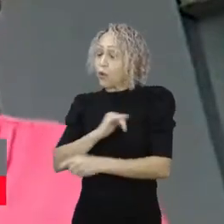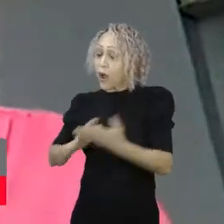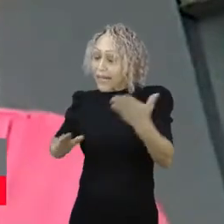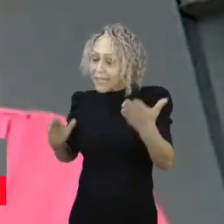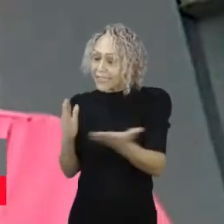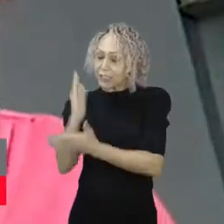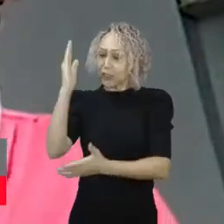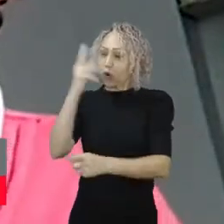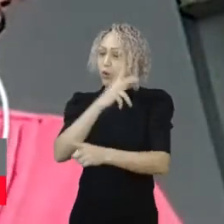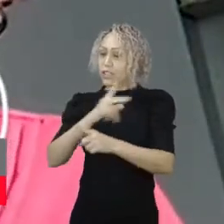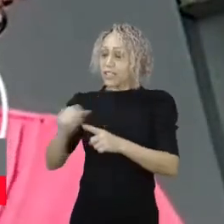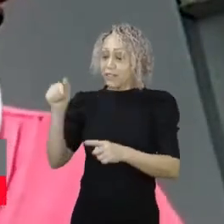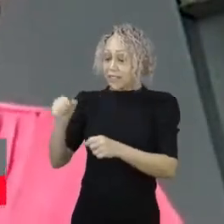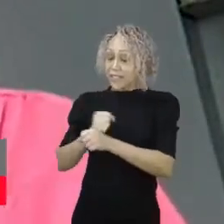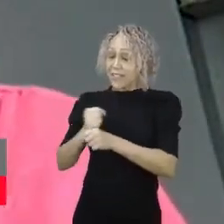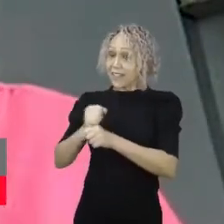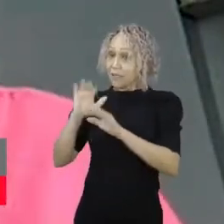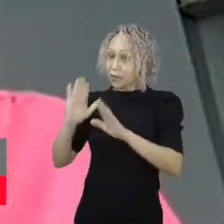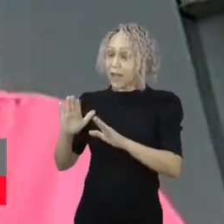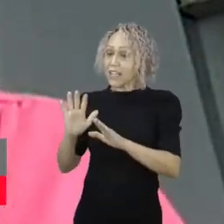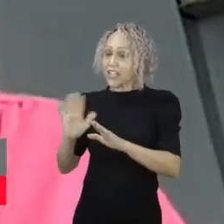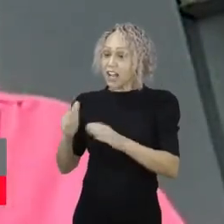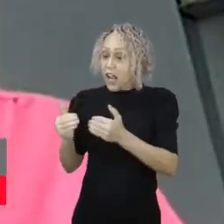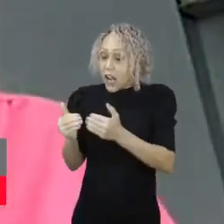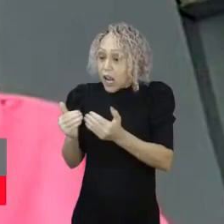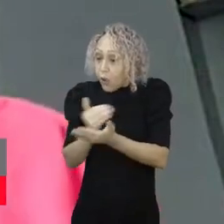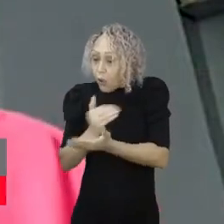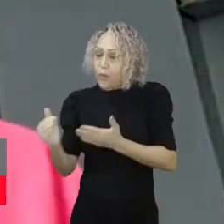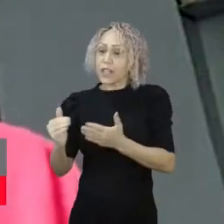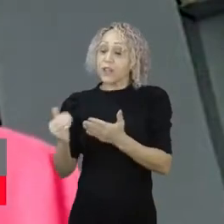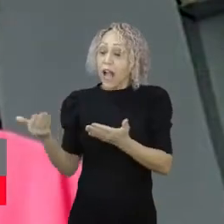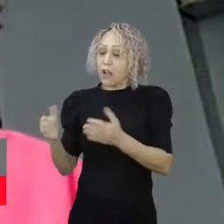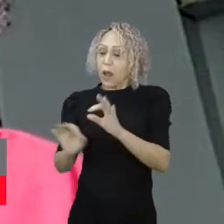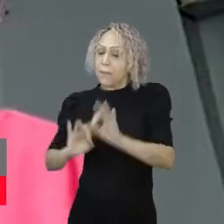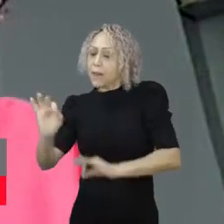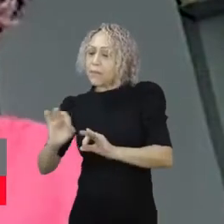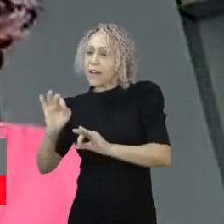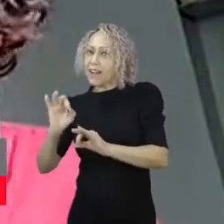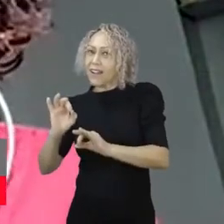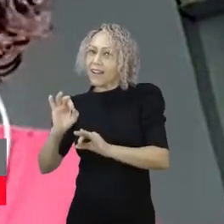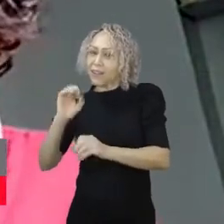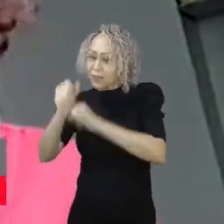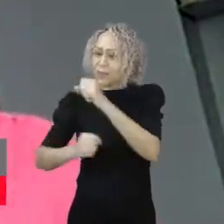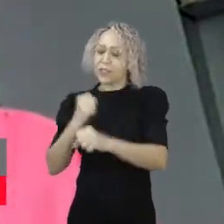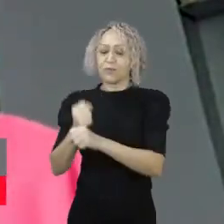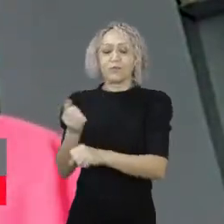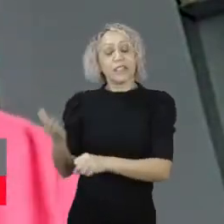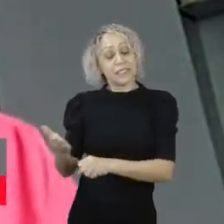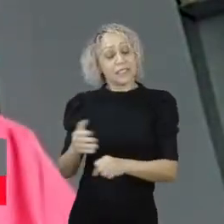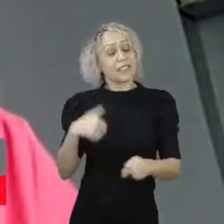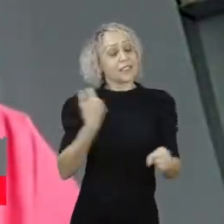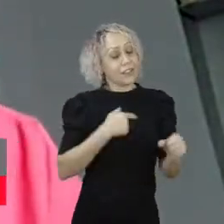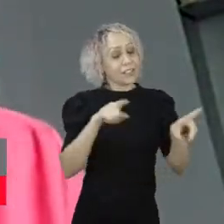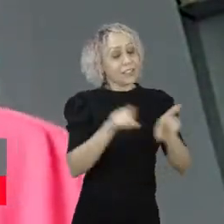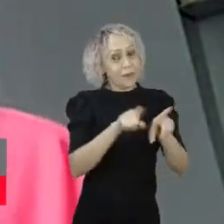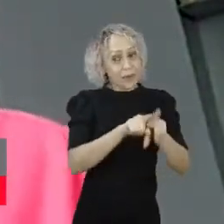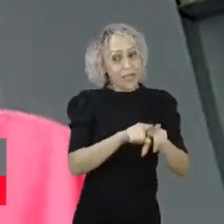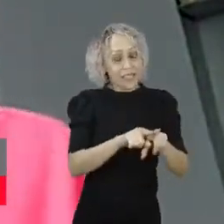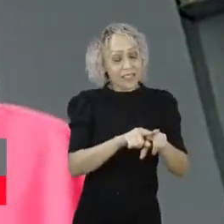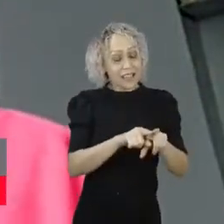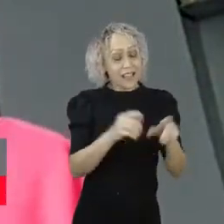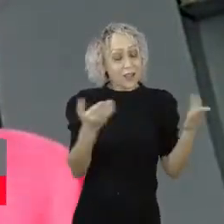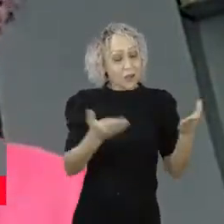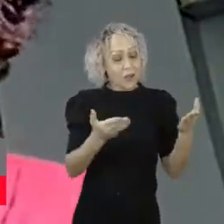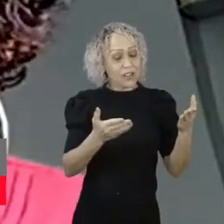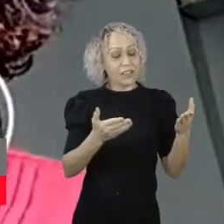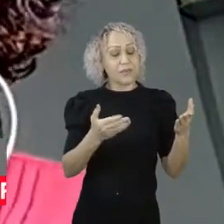acontece? A gente prepara já a próxima eleição. E aí este ano nós vamos ter pela primeira